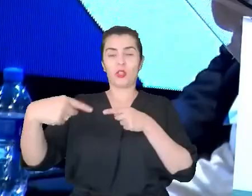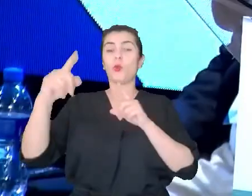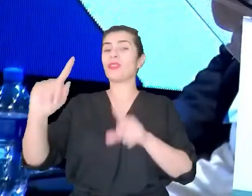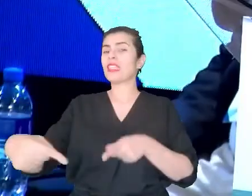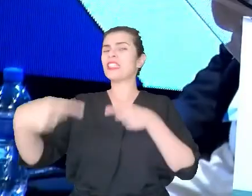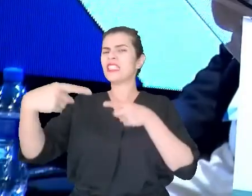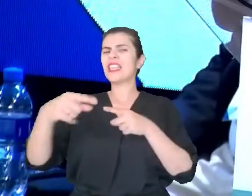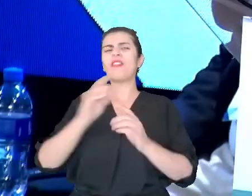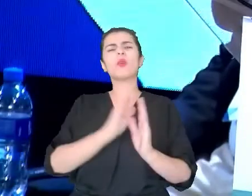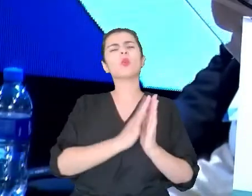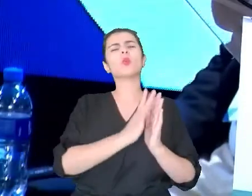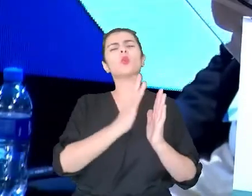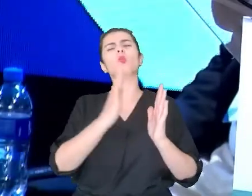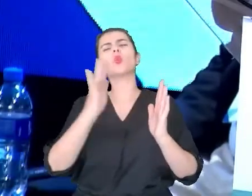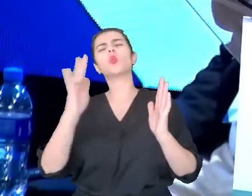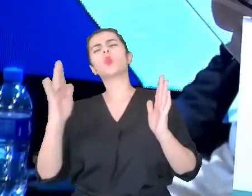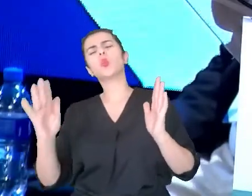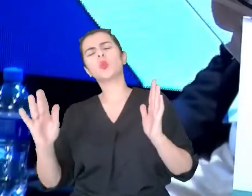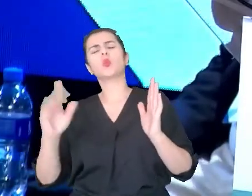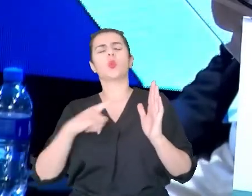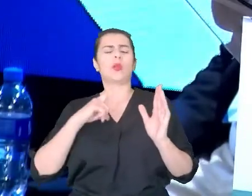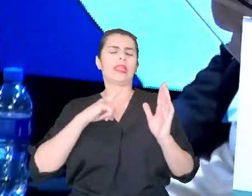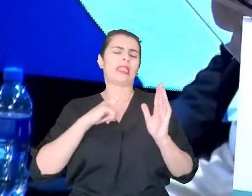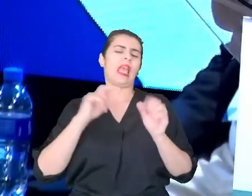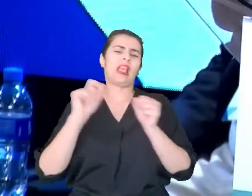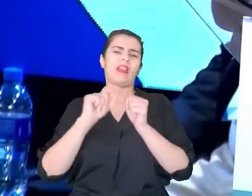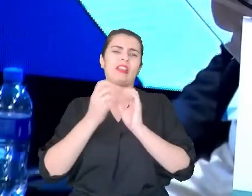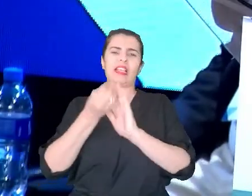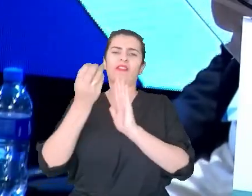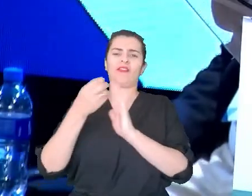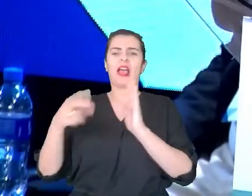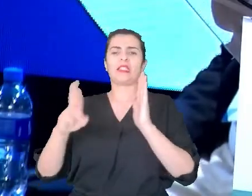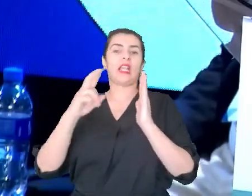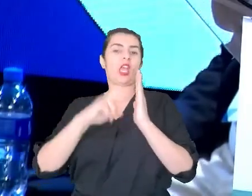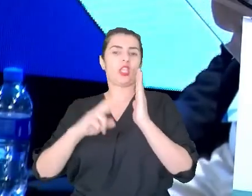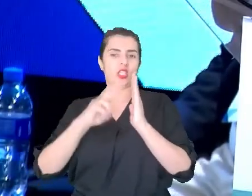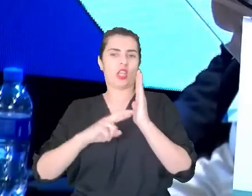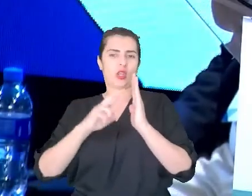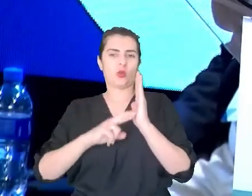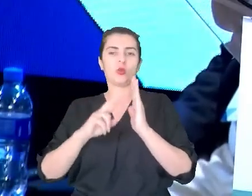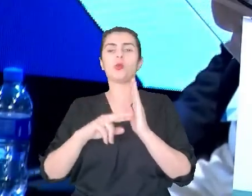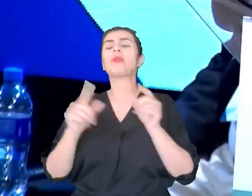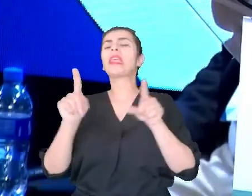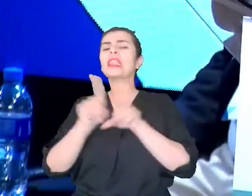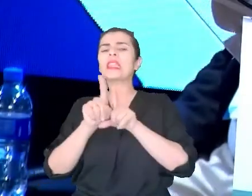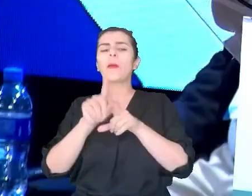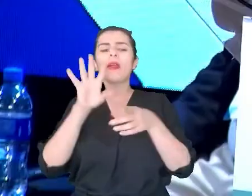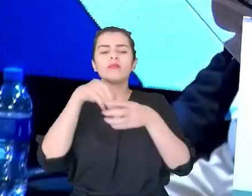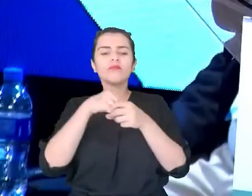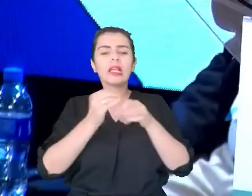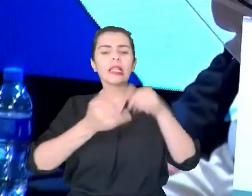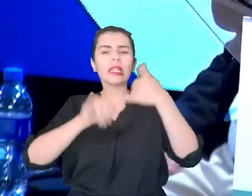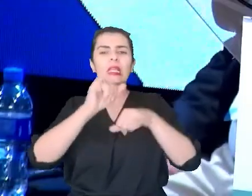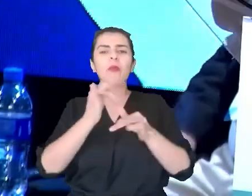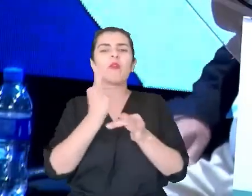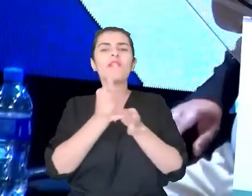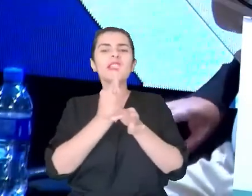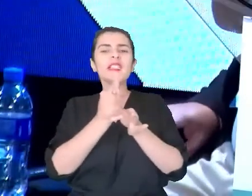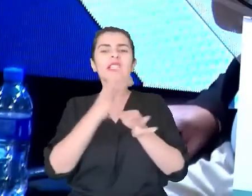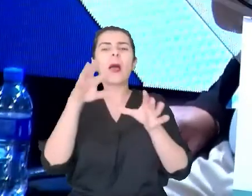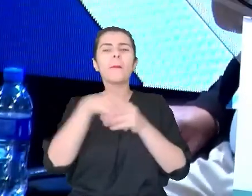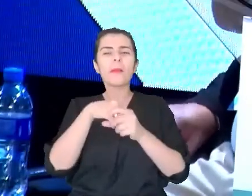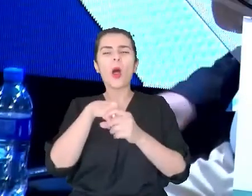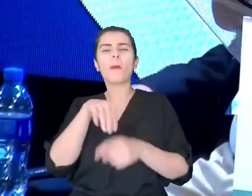de rejeitos. Então, nós vamos abordar desde as questões físico-químicas mineralógicas do minério a